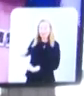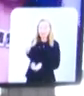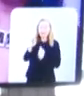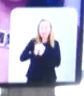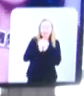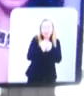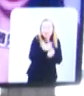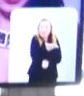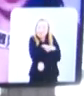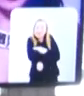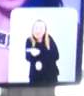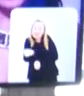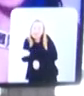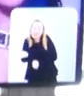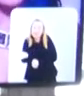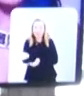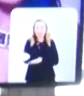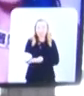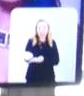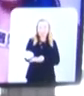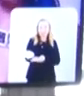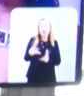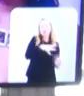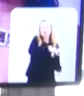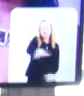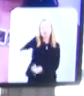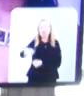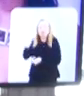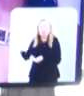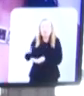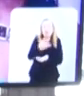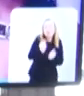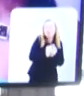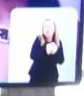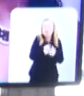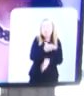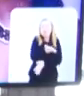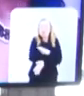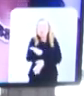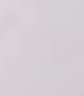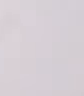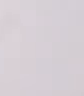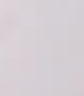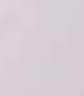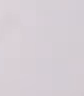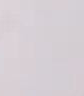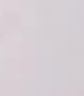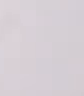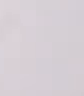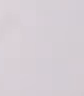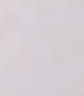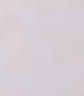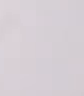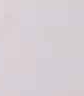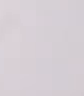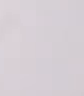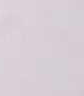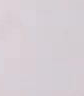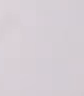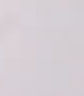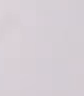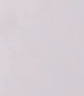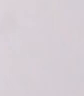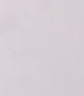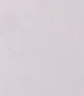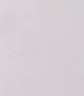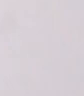essa construção passa pela peça principal do parlamento brasileiro que é o seu orçamento para o deputado André Correia presidente